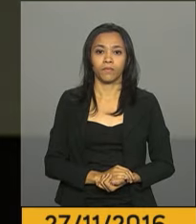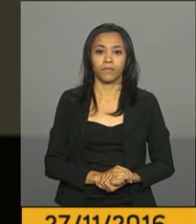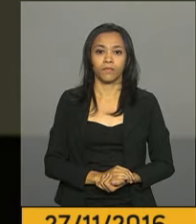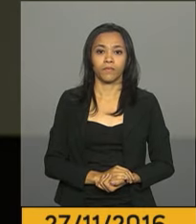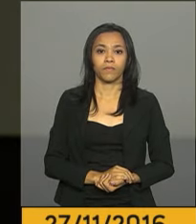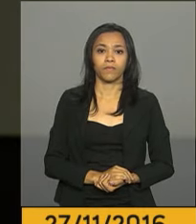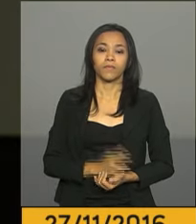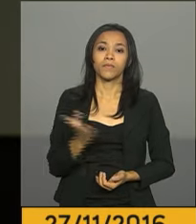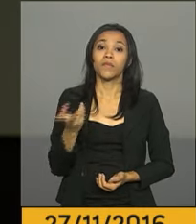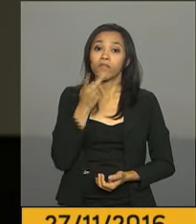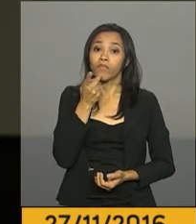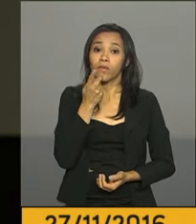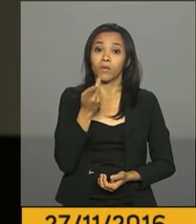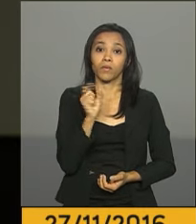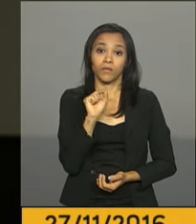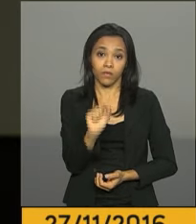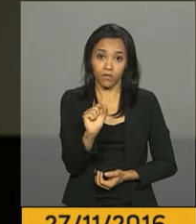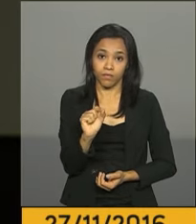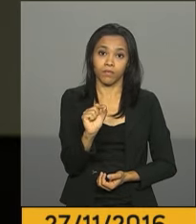mencionou